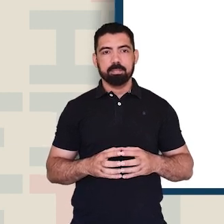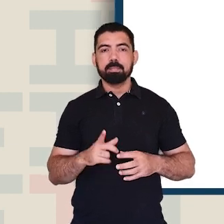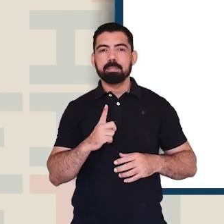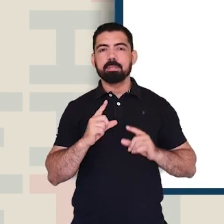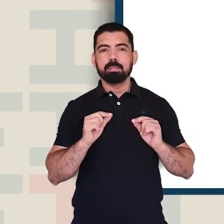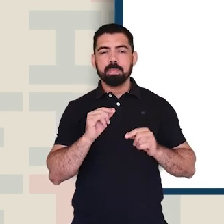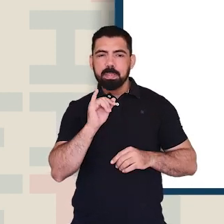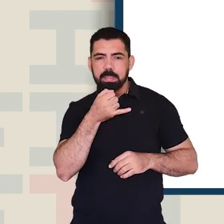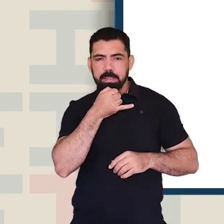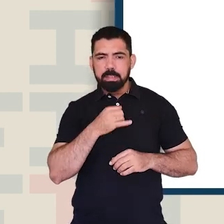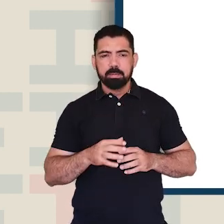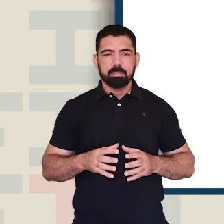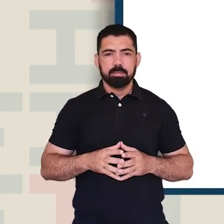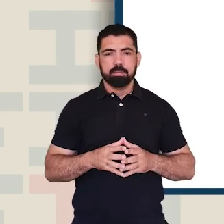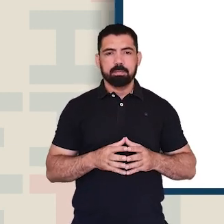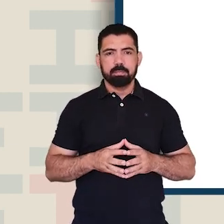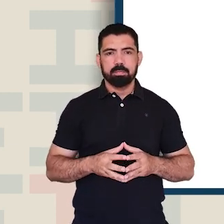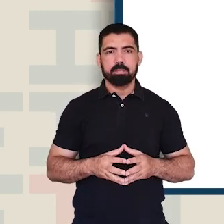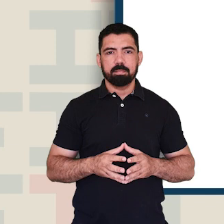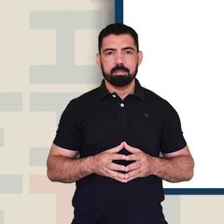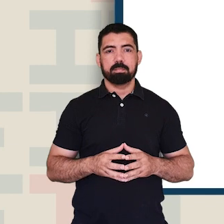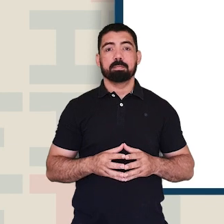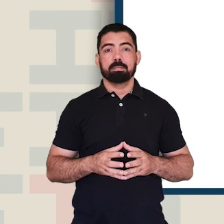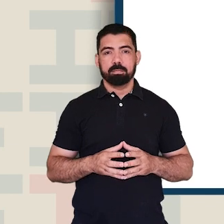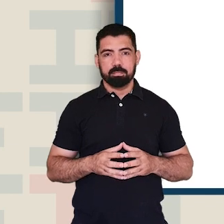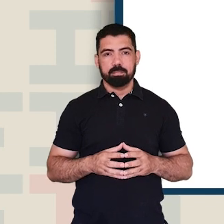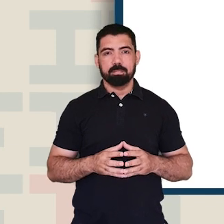Que dá aquela tristezazinha, né?